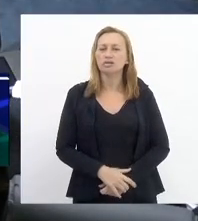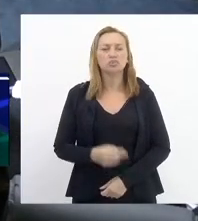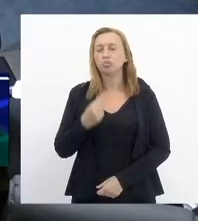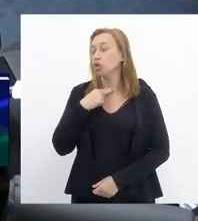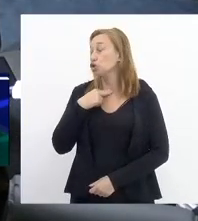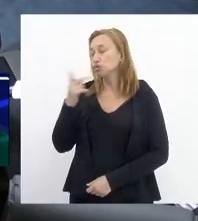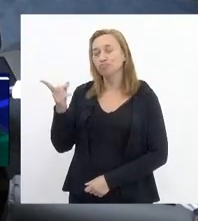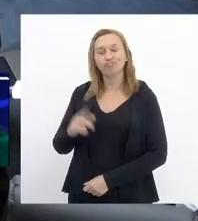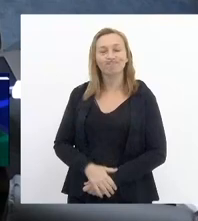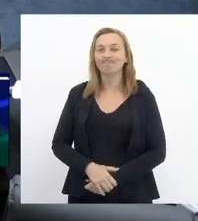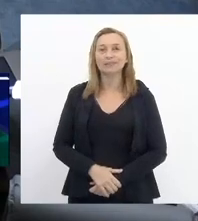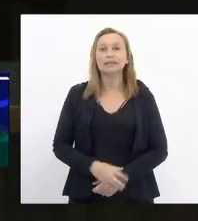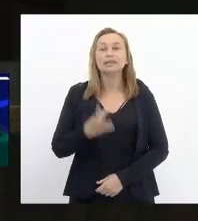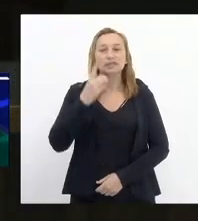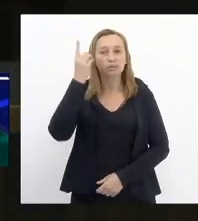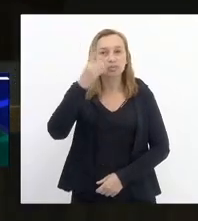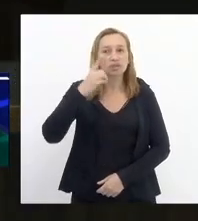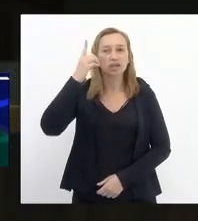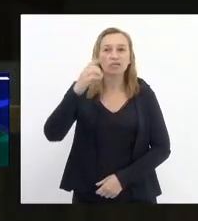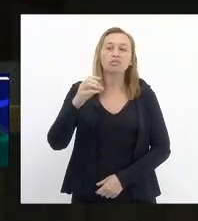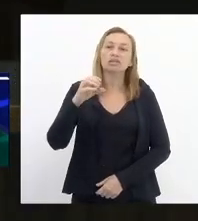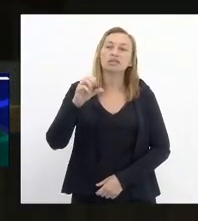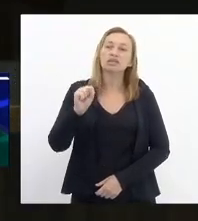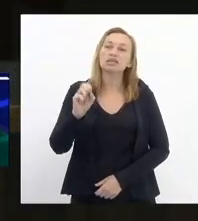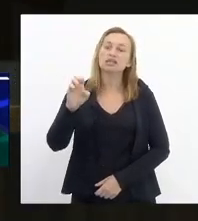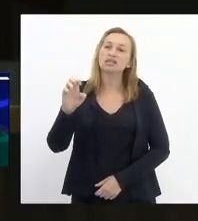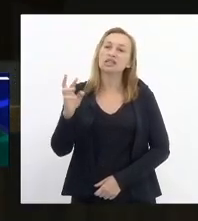pode. Deputado Sérgio Fernandes.